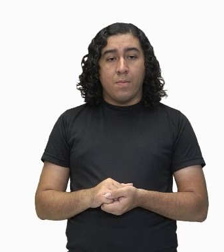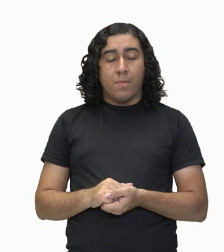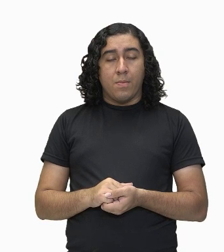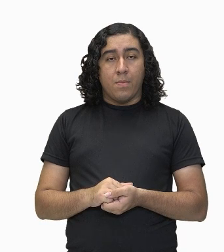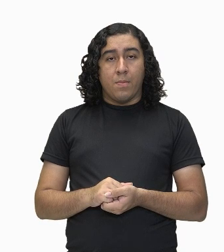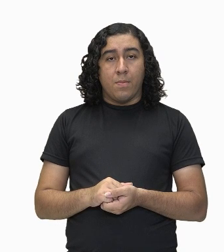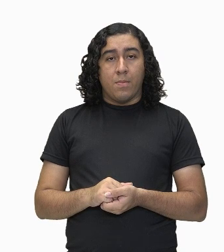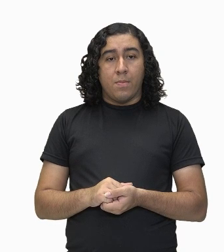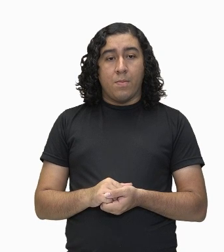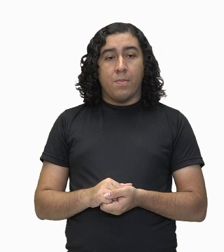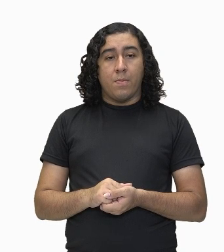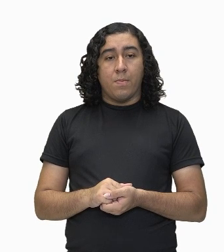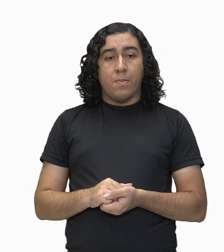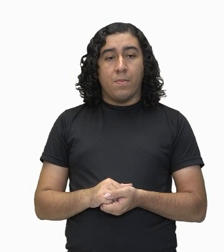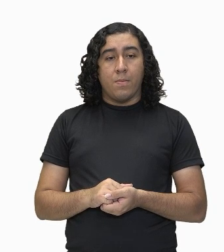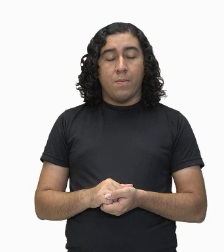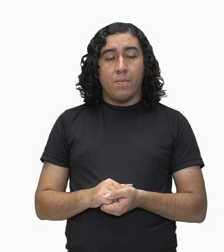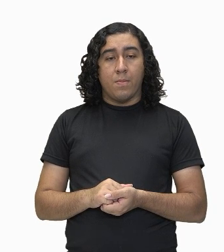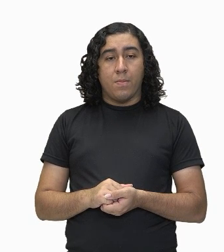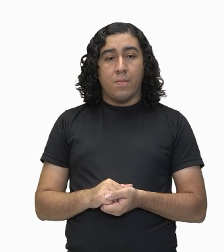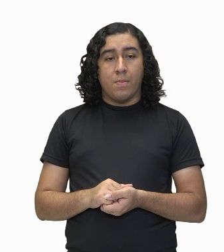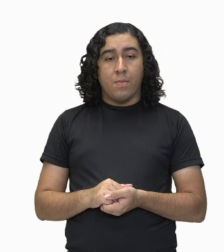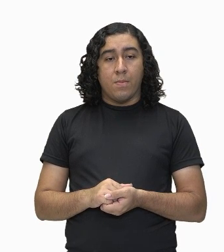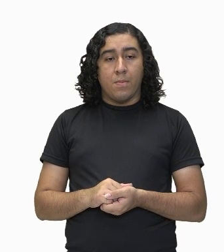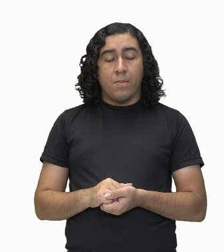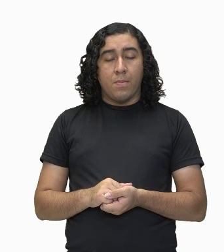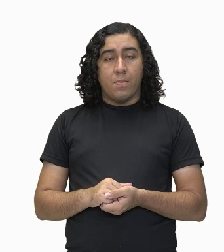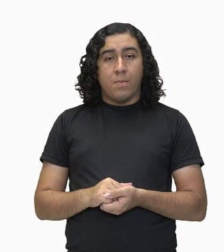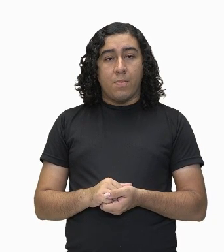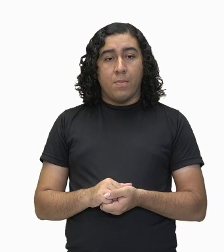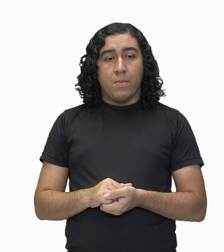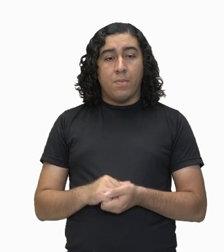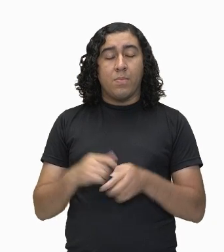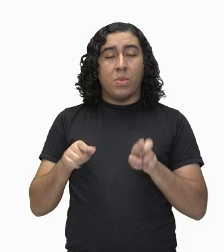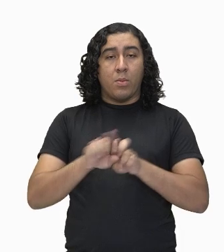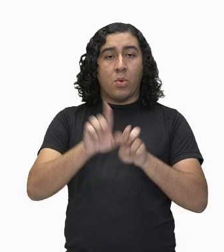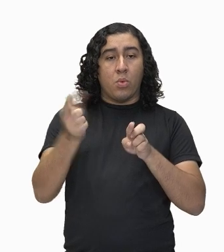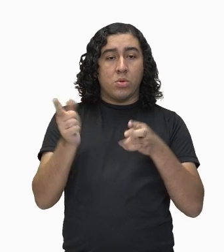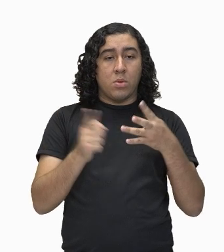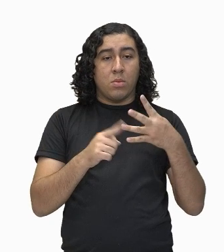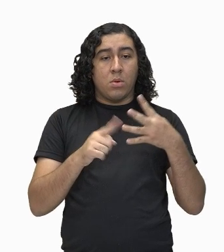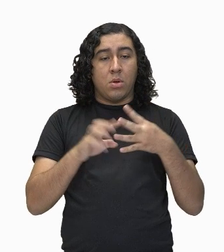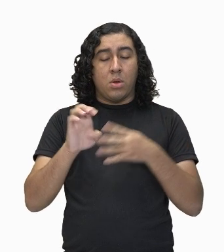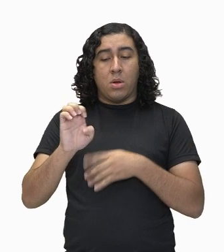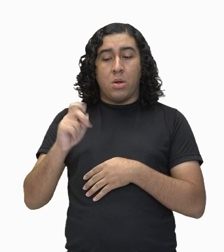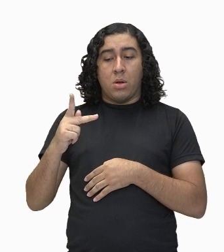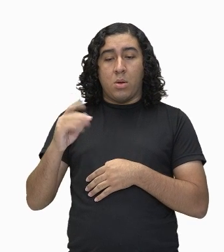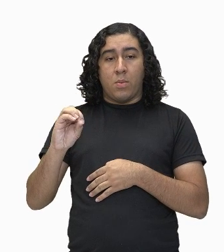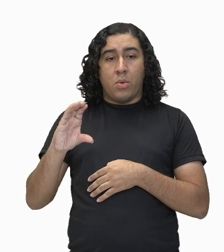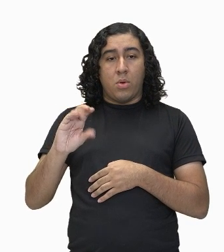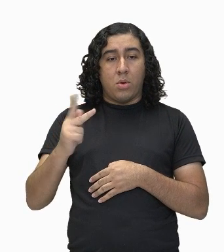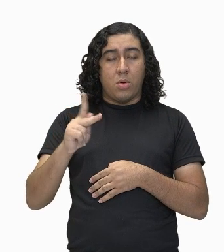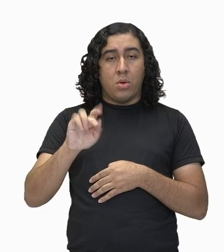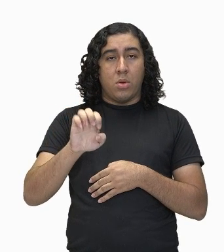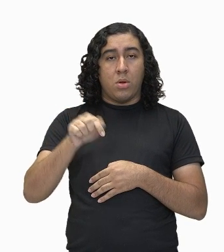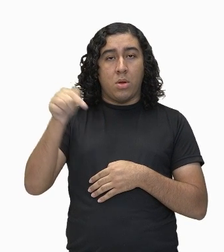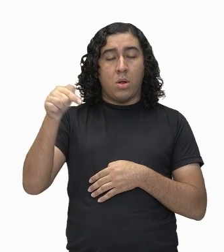essa reflexão. Ele vai usar uma palavra chamada epoché, que é uma palavra grega,